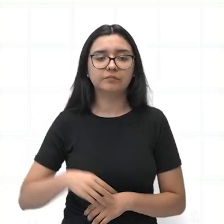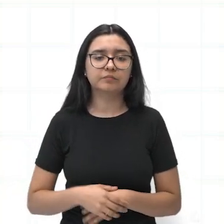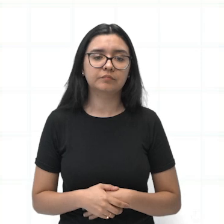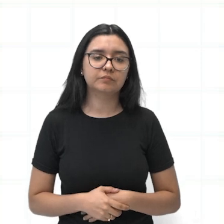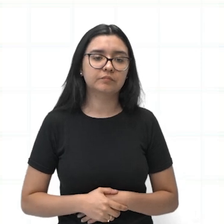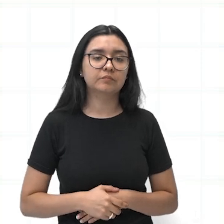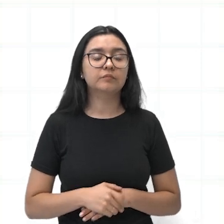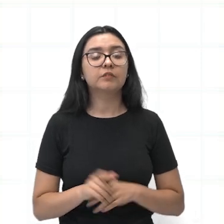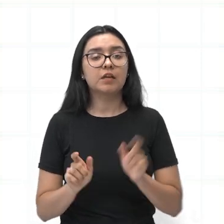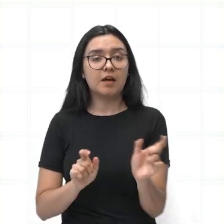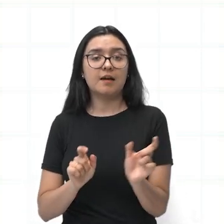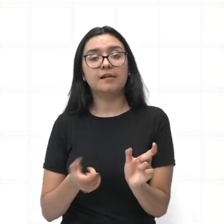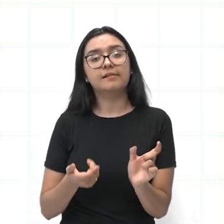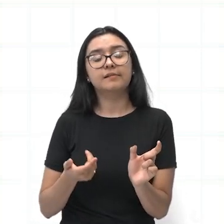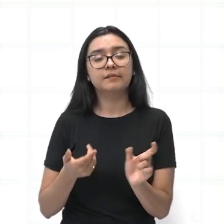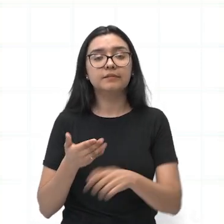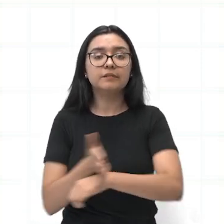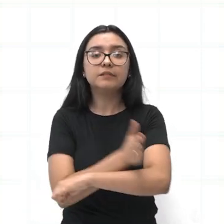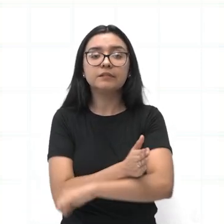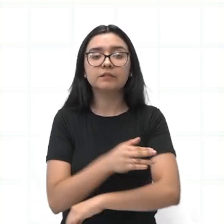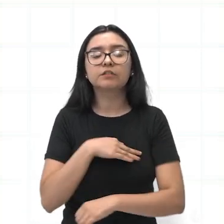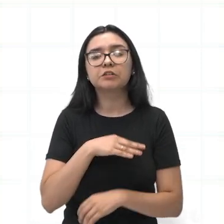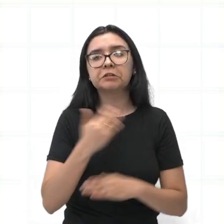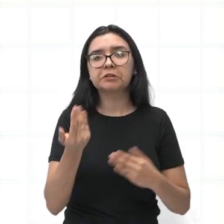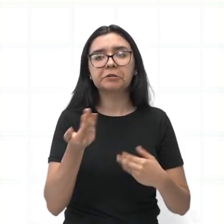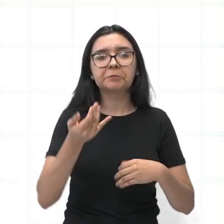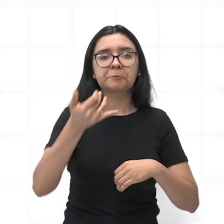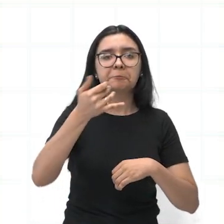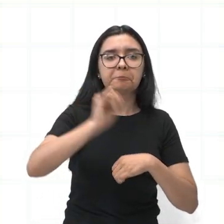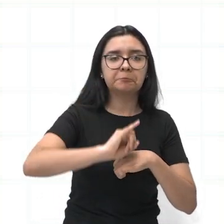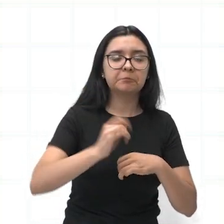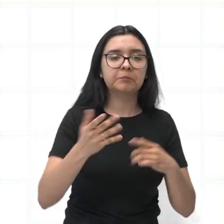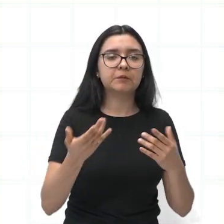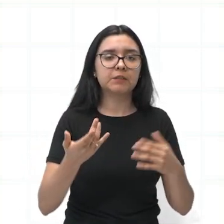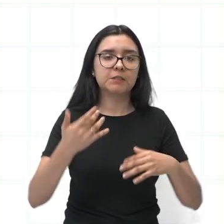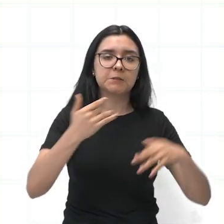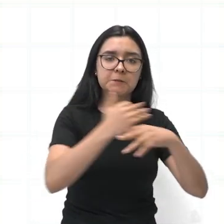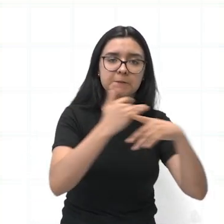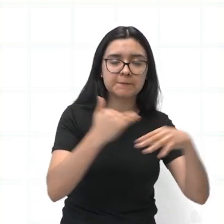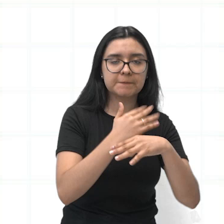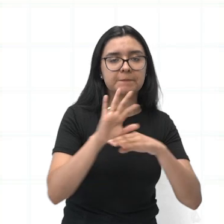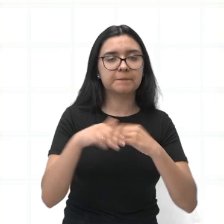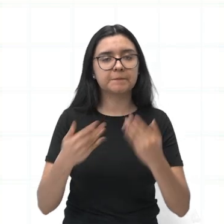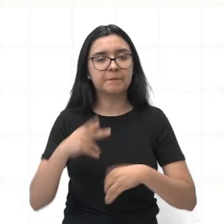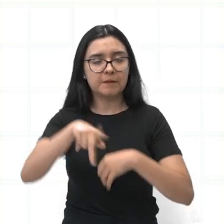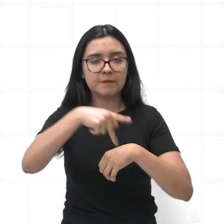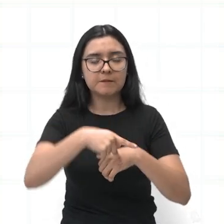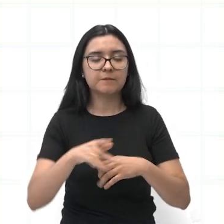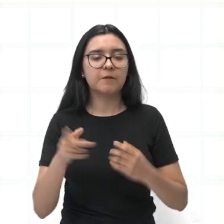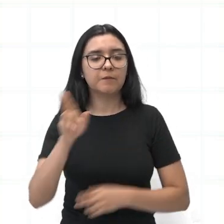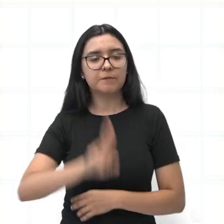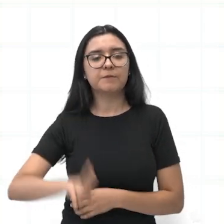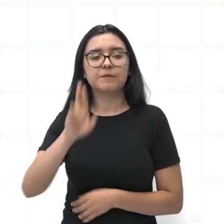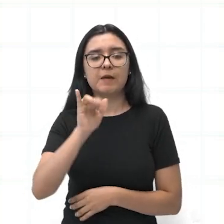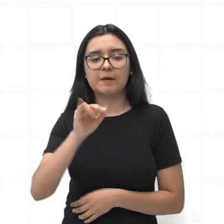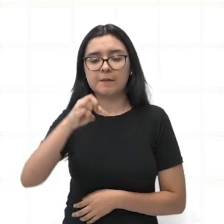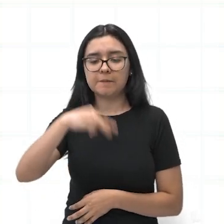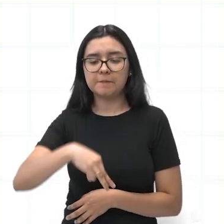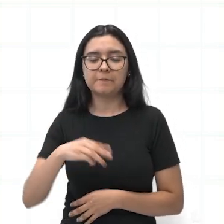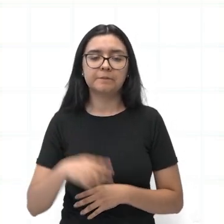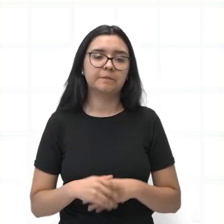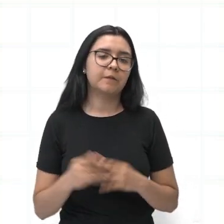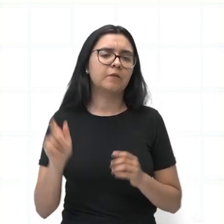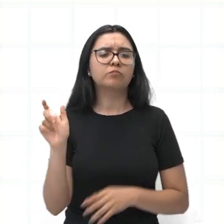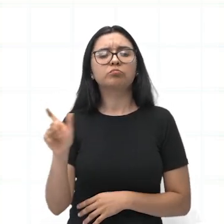de cidades, países, províncias, você vai utilizar o in. Então, he lives in, coloca